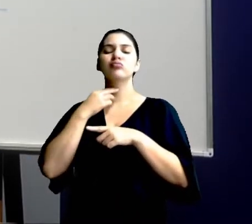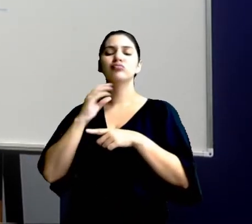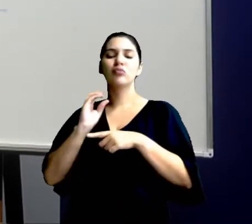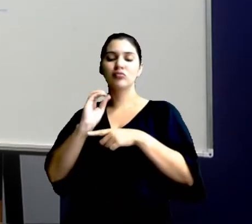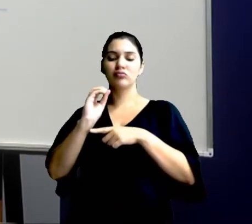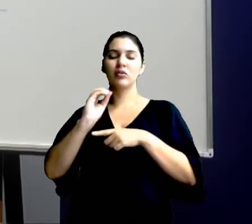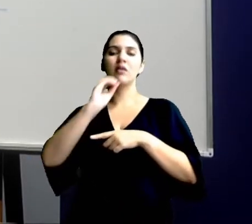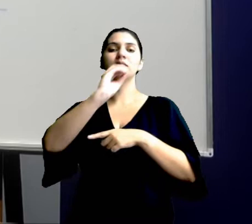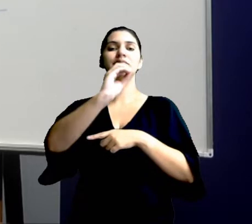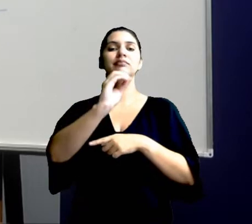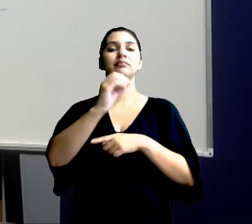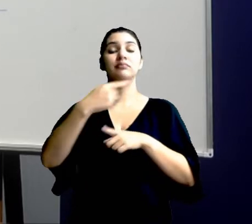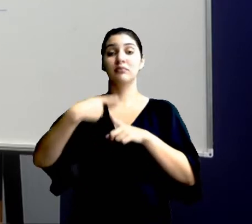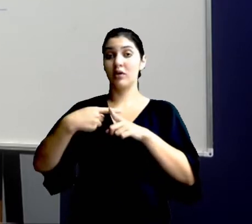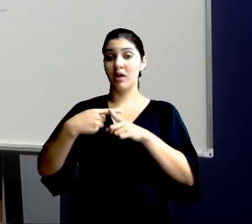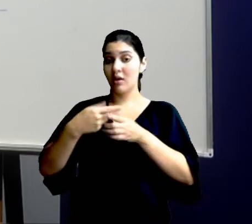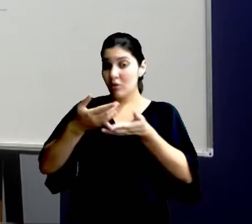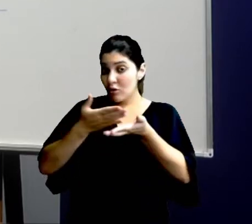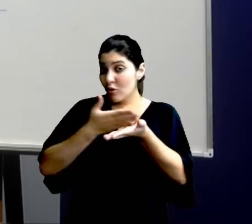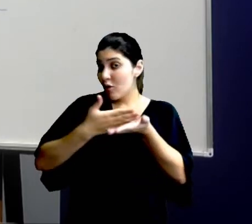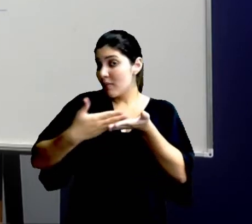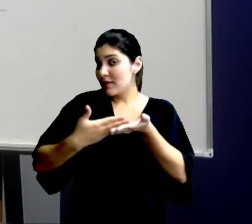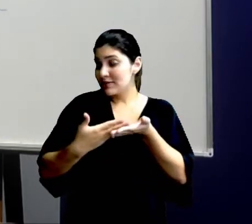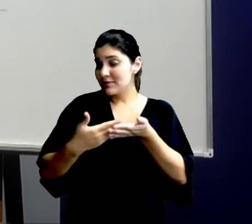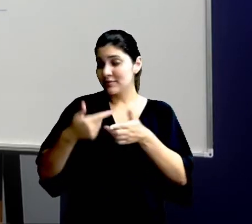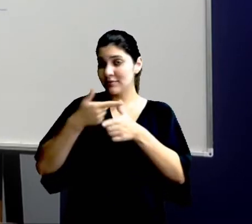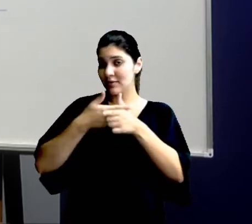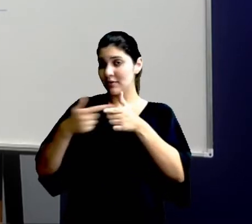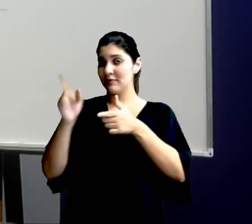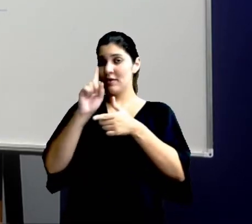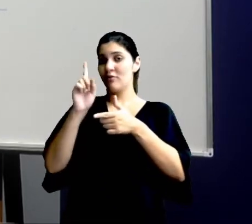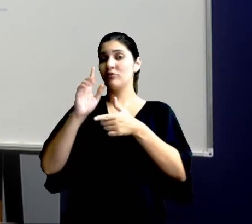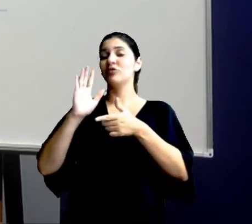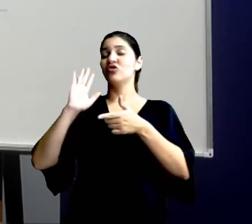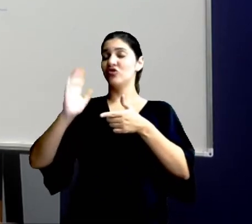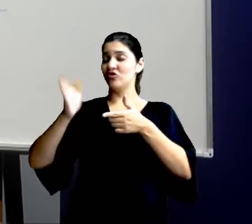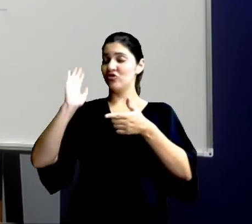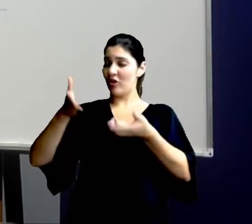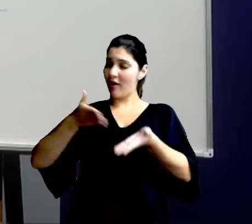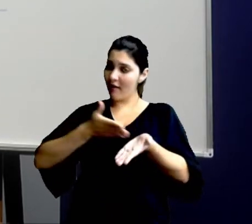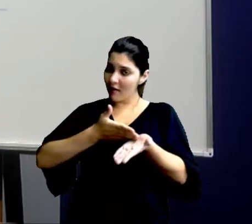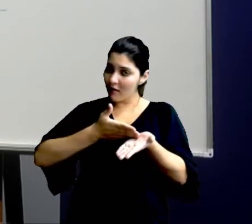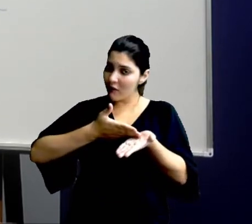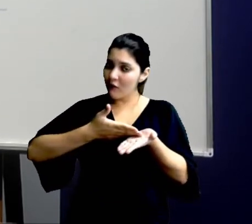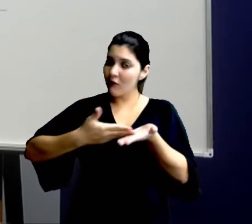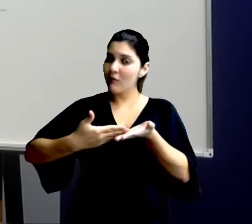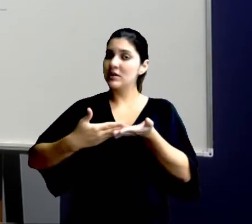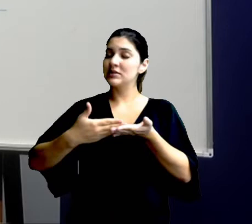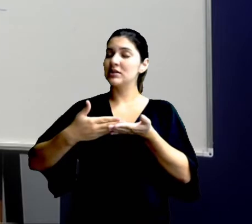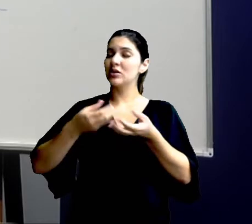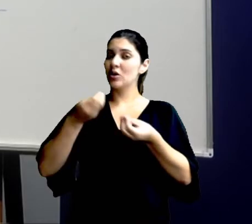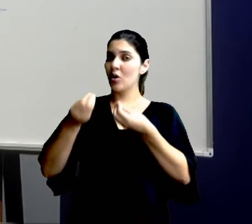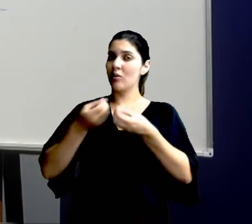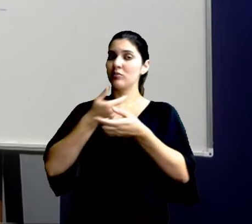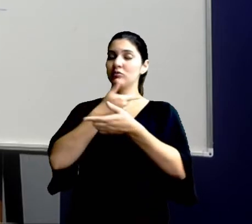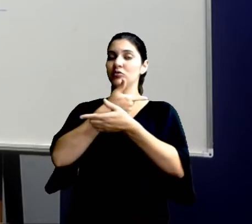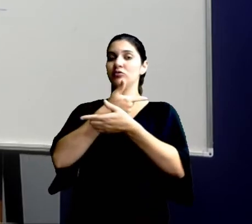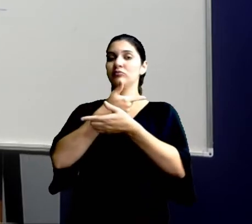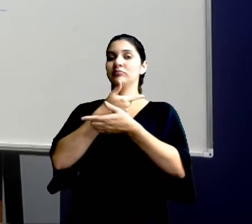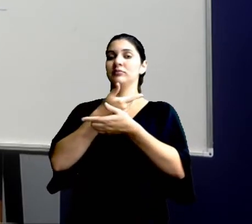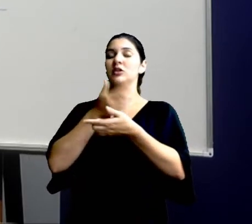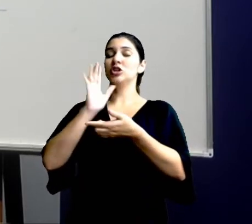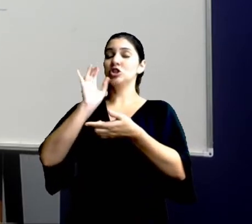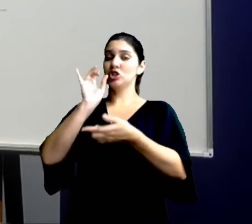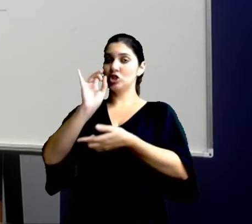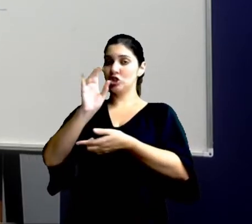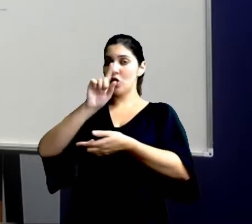Porque eu não estou iniciando a minha divisão. Eu já comecei, tá certo? Eu já comecei com o 2. Então, eu só